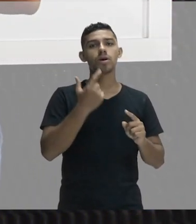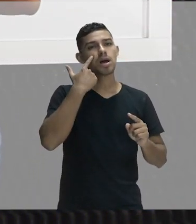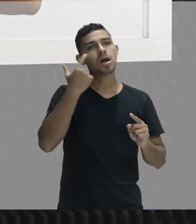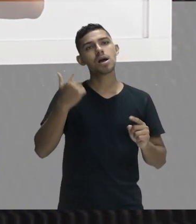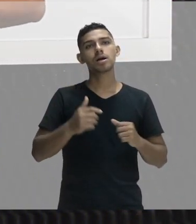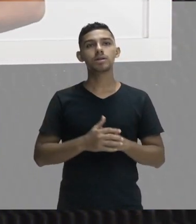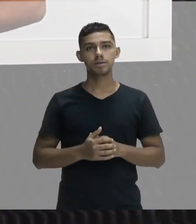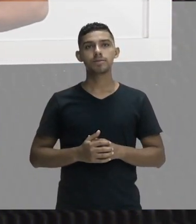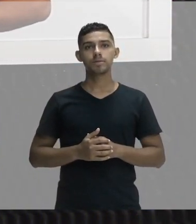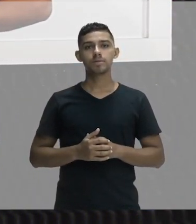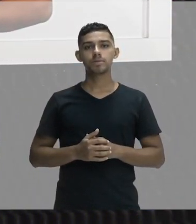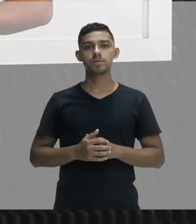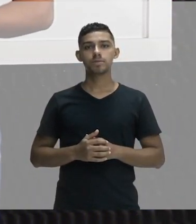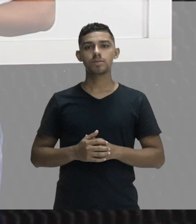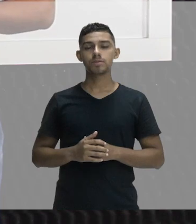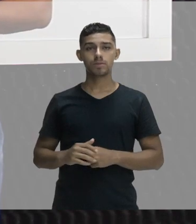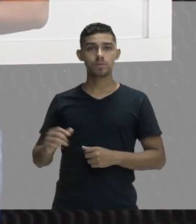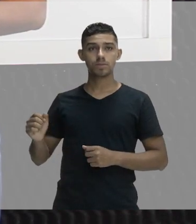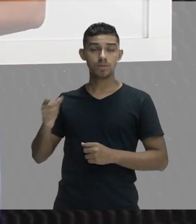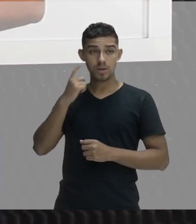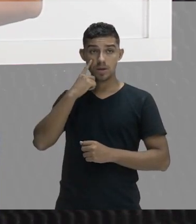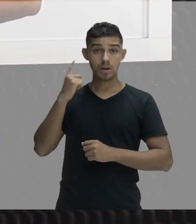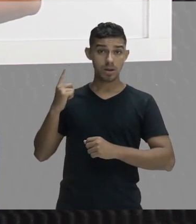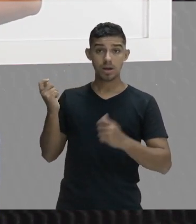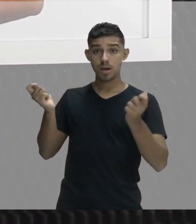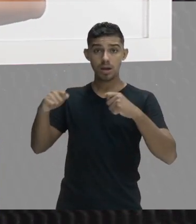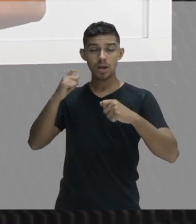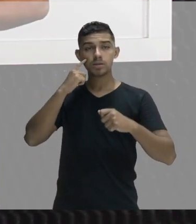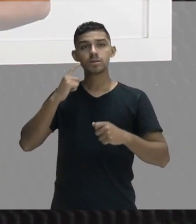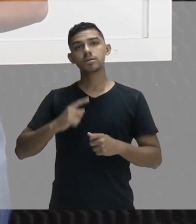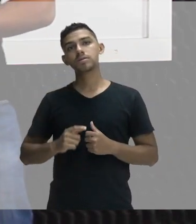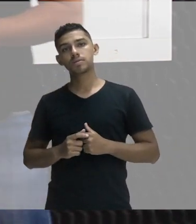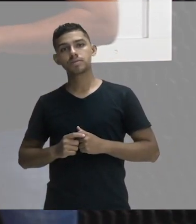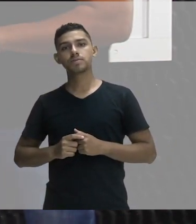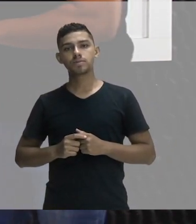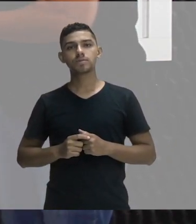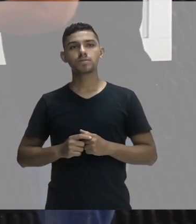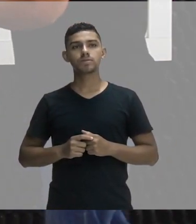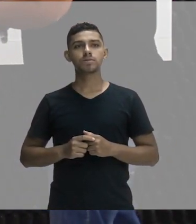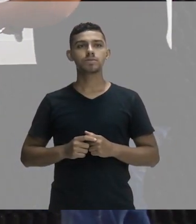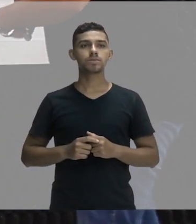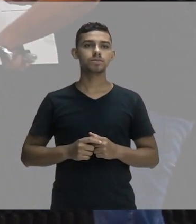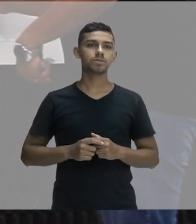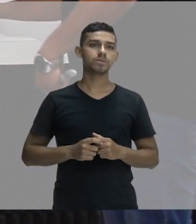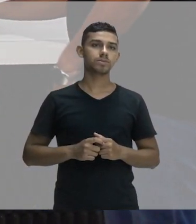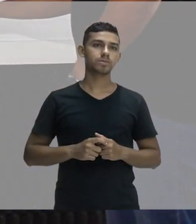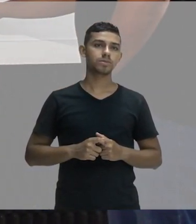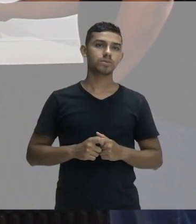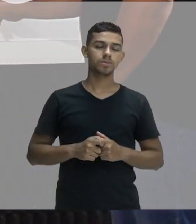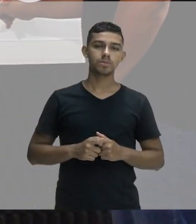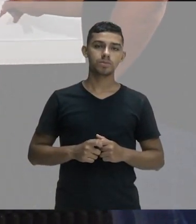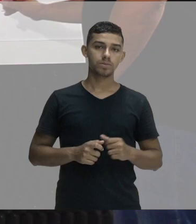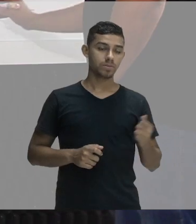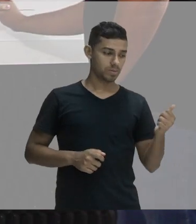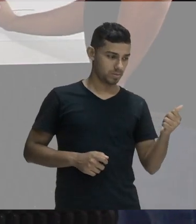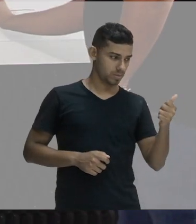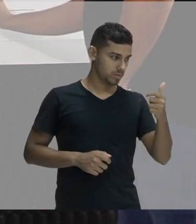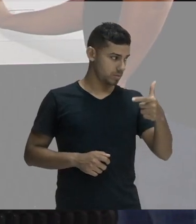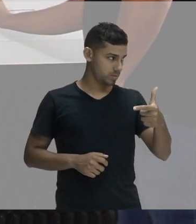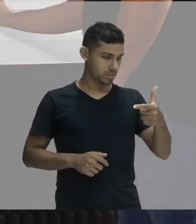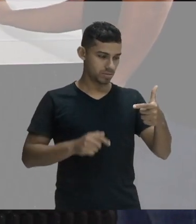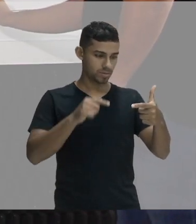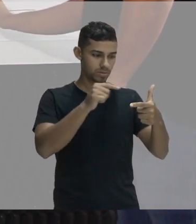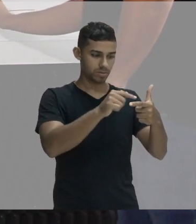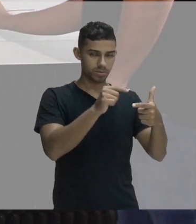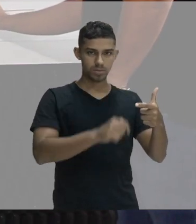o sorvete com a cobertura, tá? Um sabor com uma cobertura, tá? Então você chega aqui, ó, você tem 12